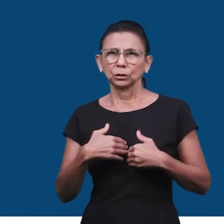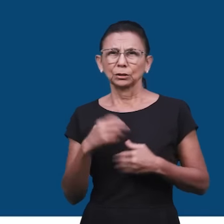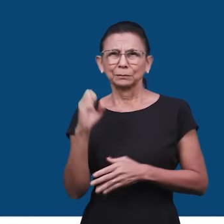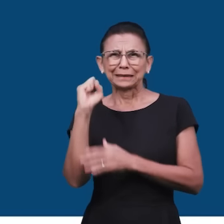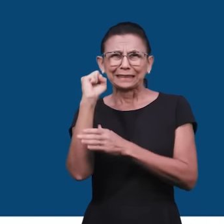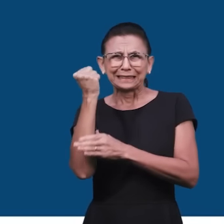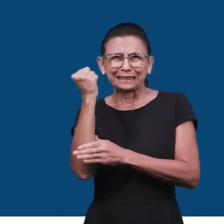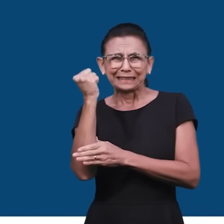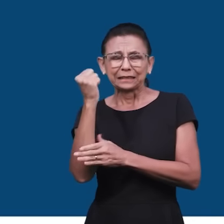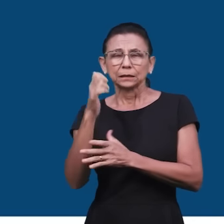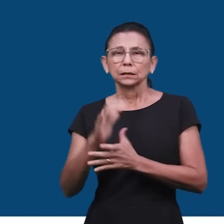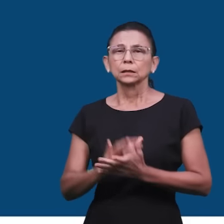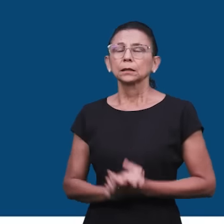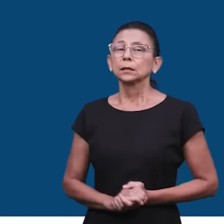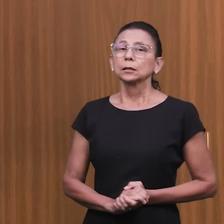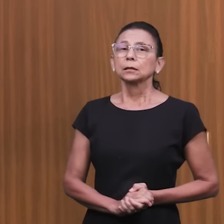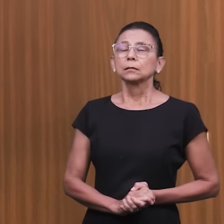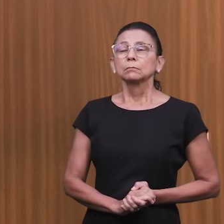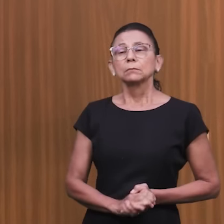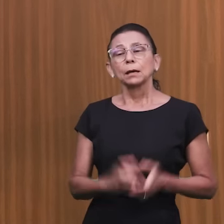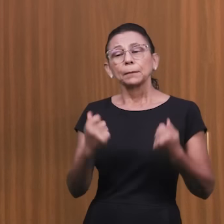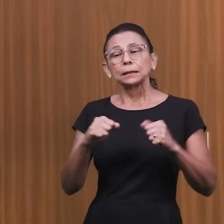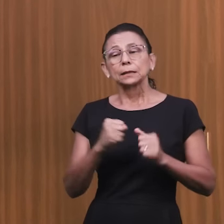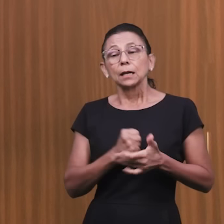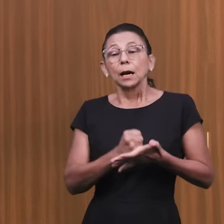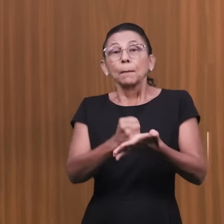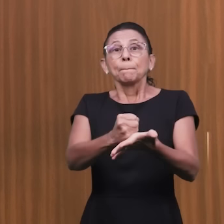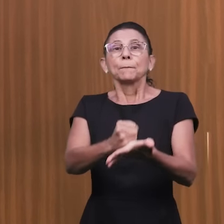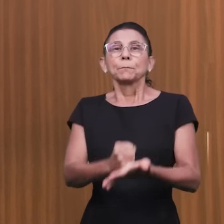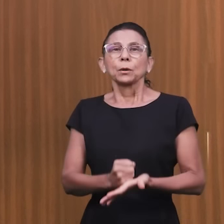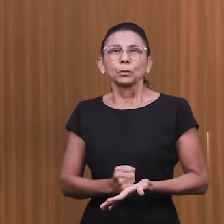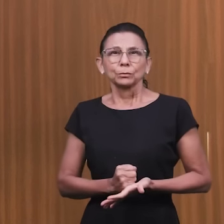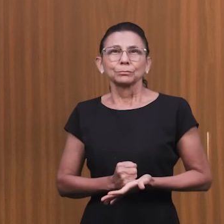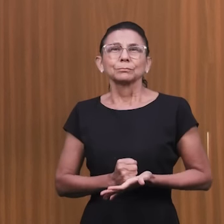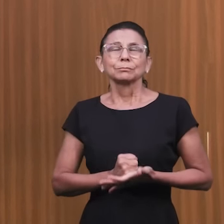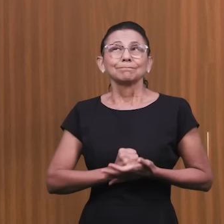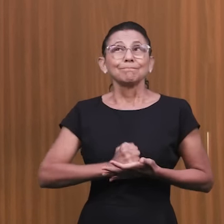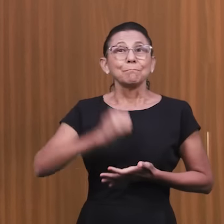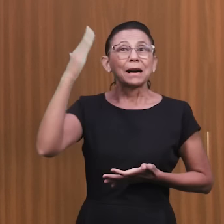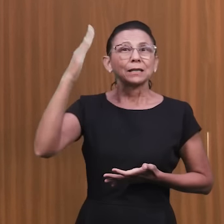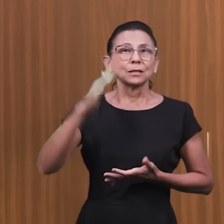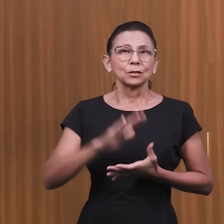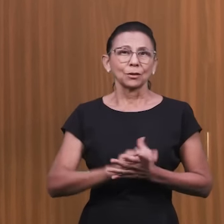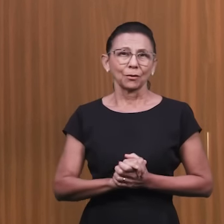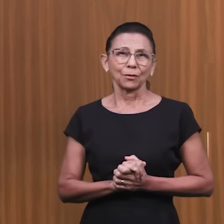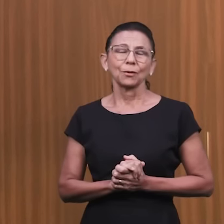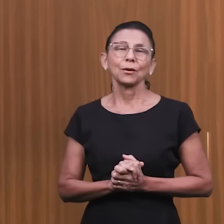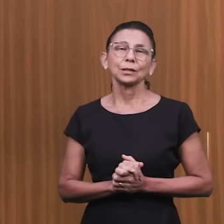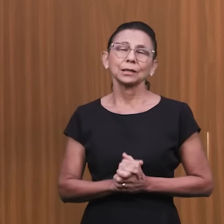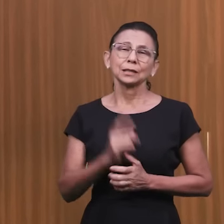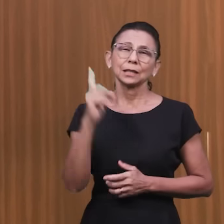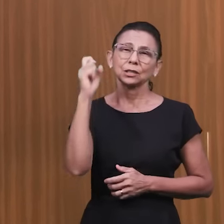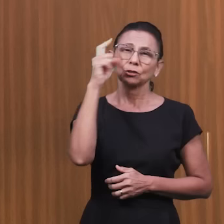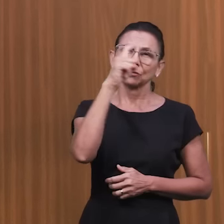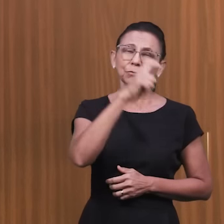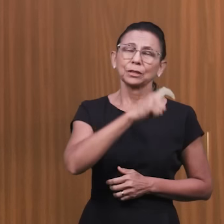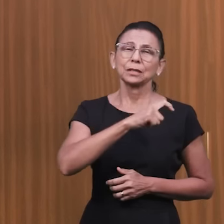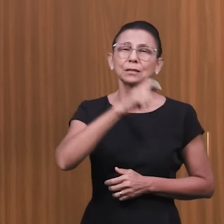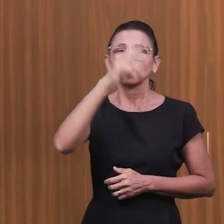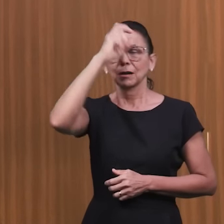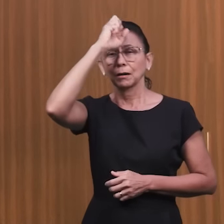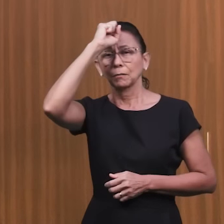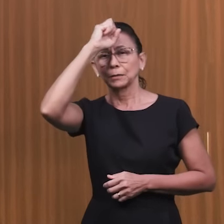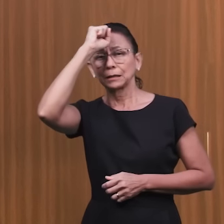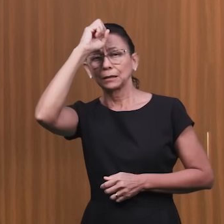que são pessoas que precisam de um suporte maior, porque tem uma dificuldade de aprendizagem, tem uma dificuldade